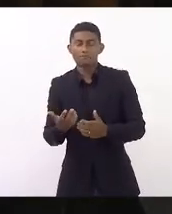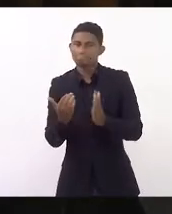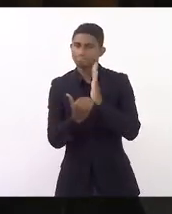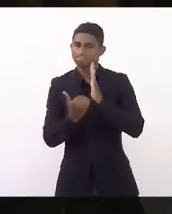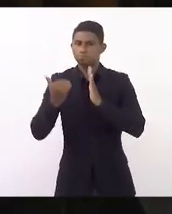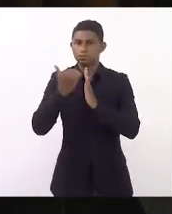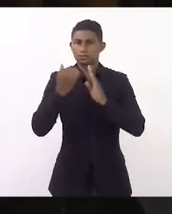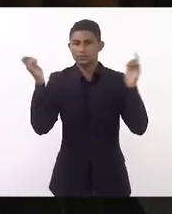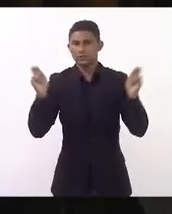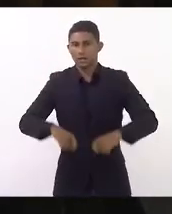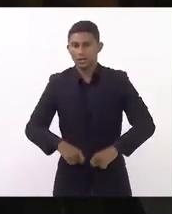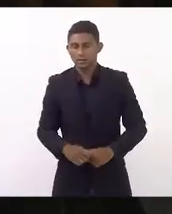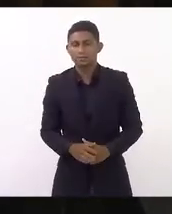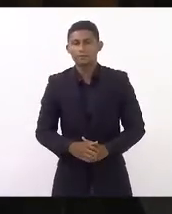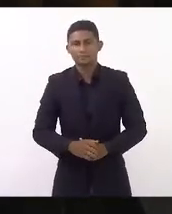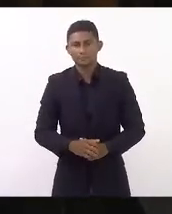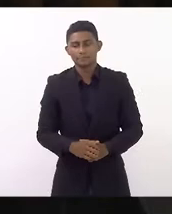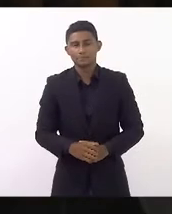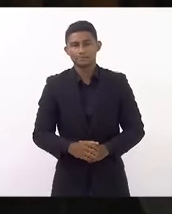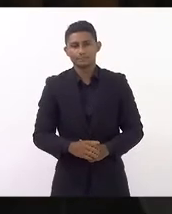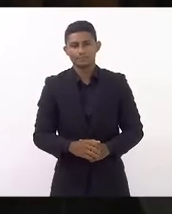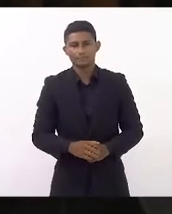É possível fazer isso, inclusive,